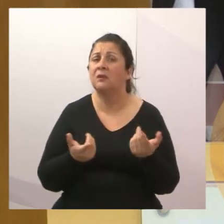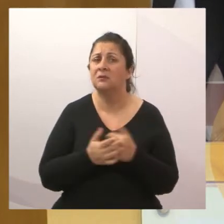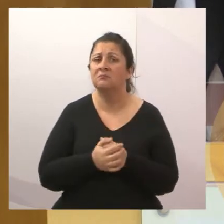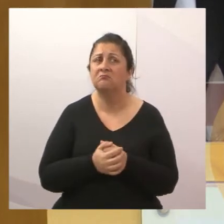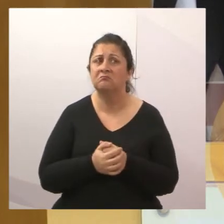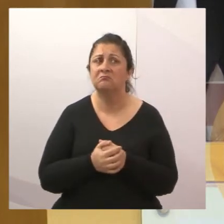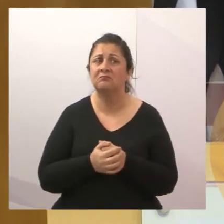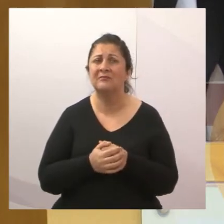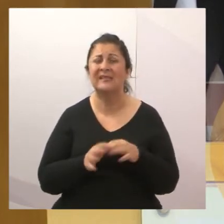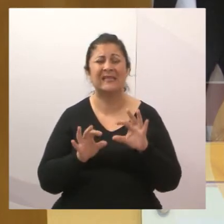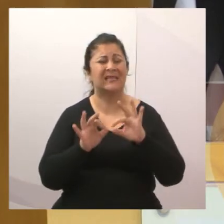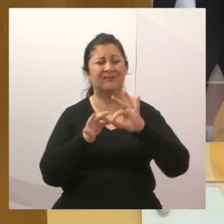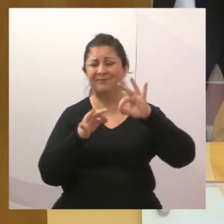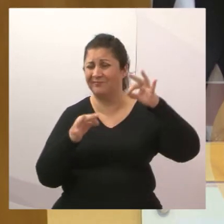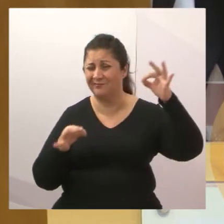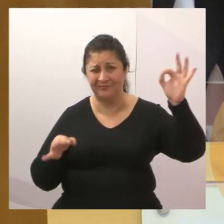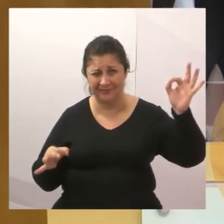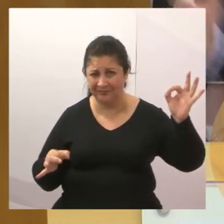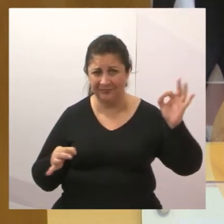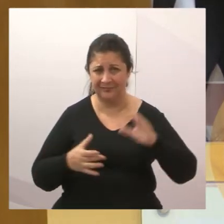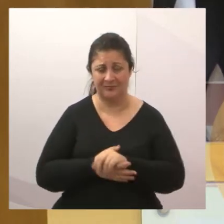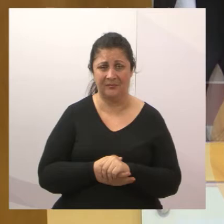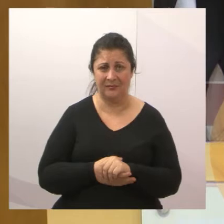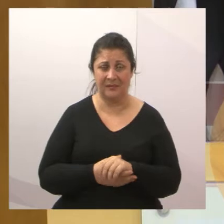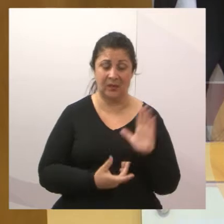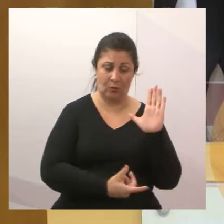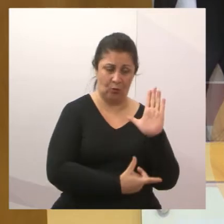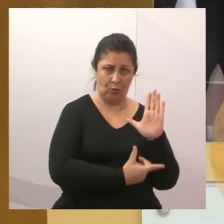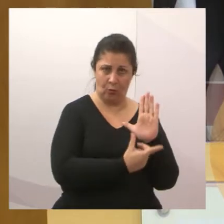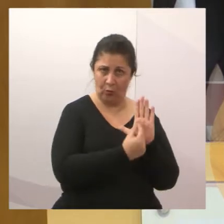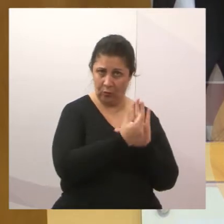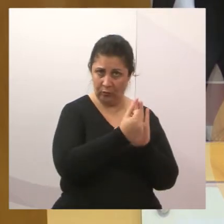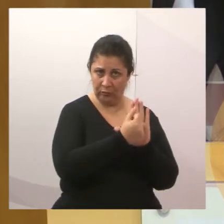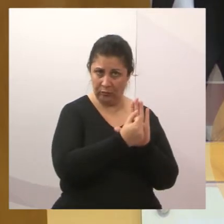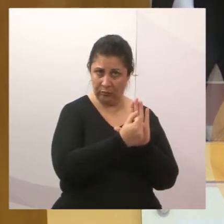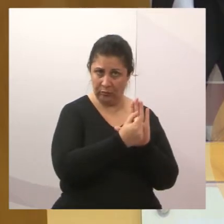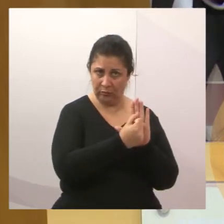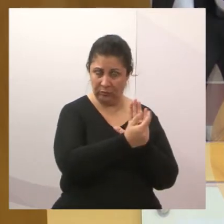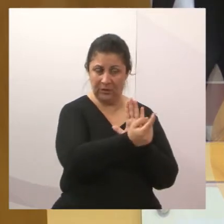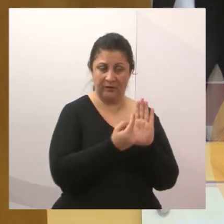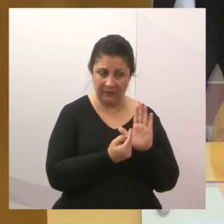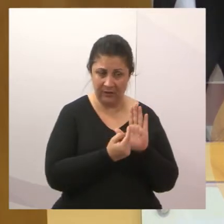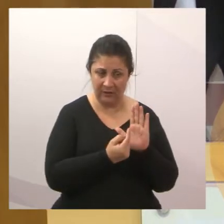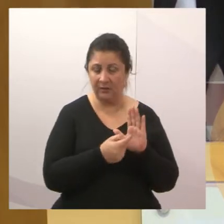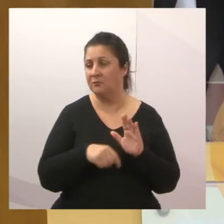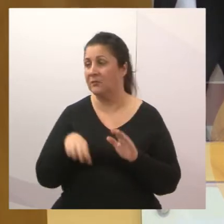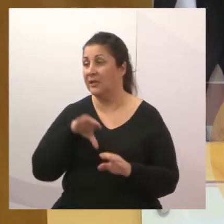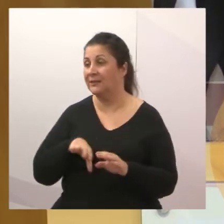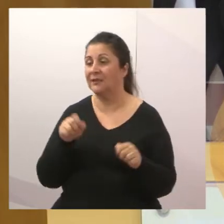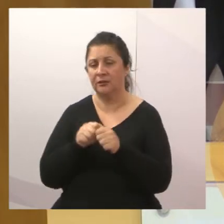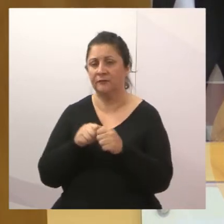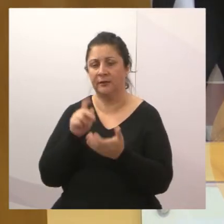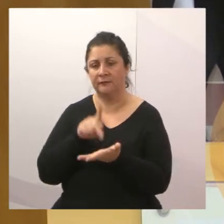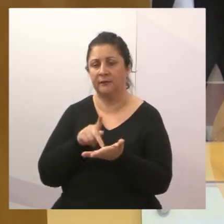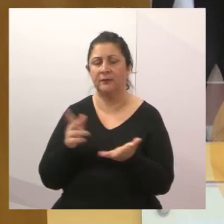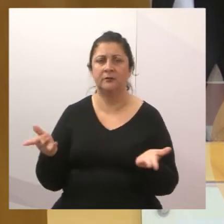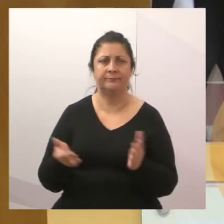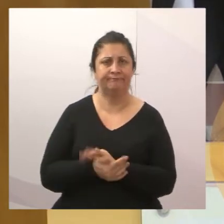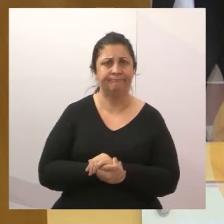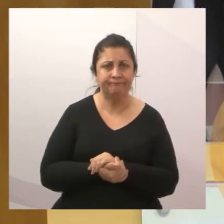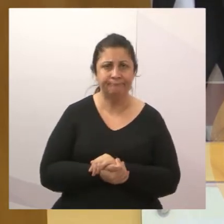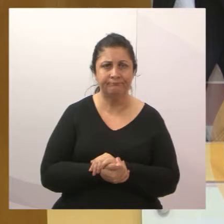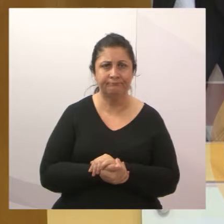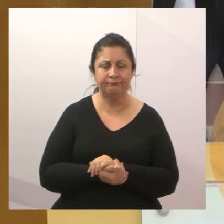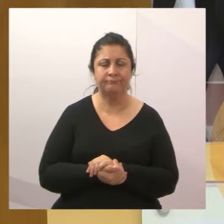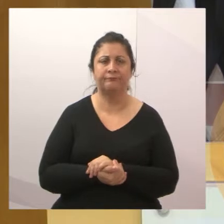uma grande distância entre o orçamento que é enviado a essa casa e a cidade que é realizada. Tanto assim